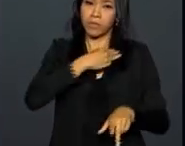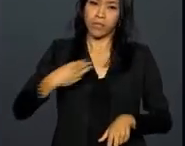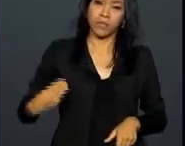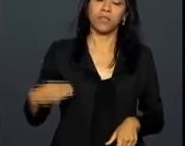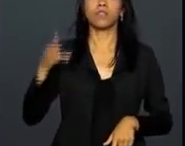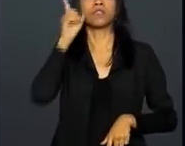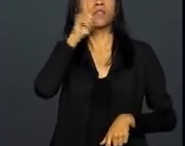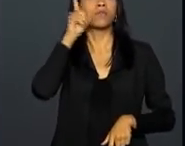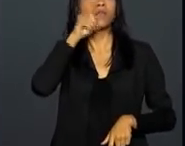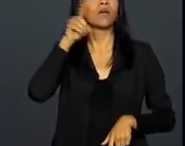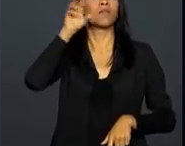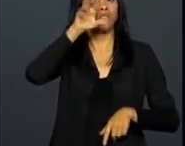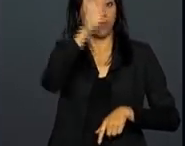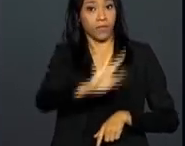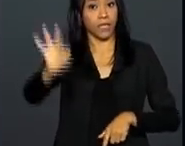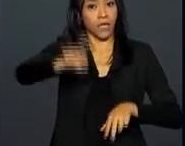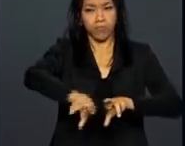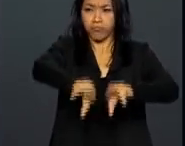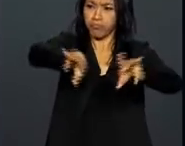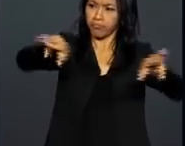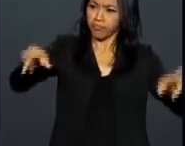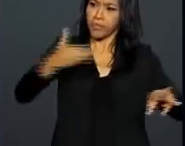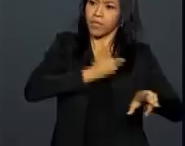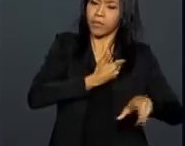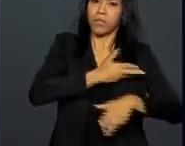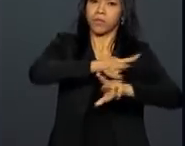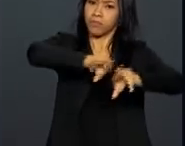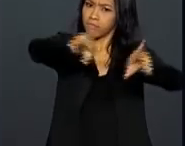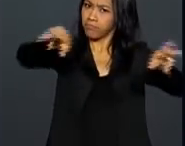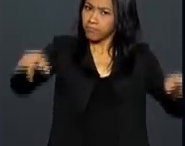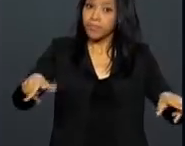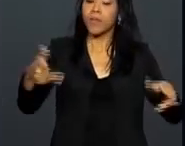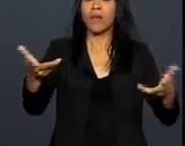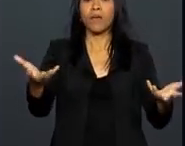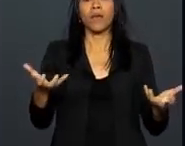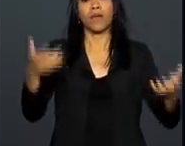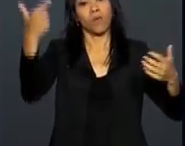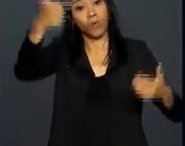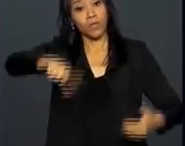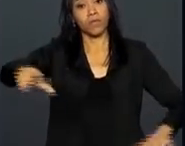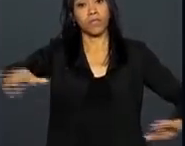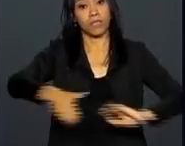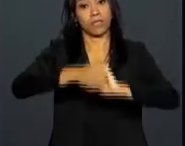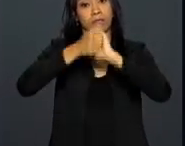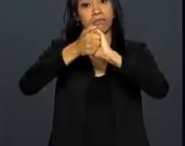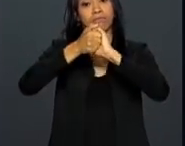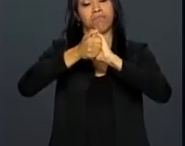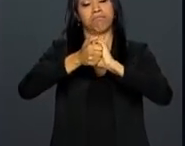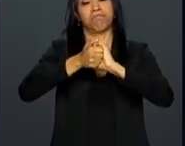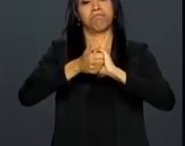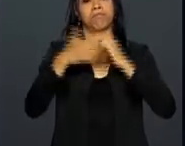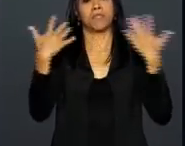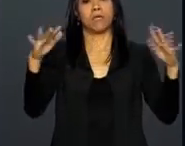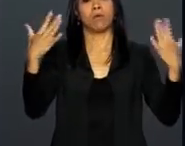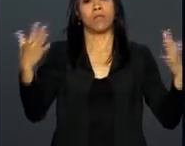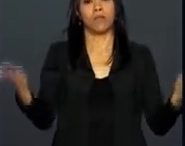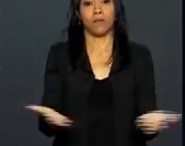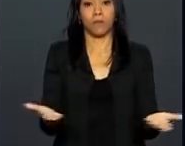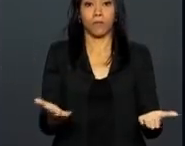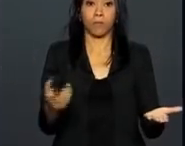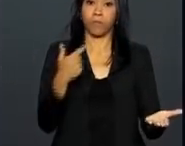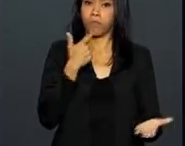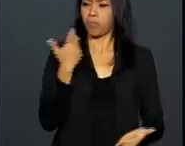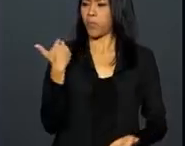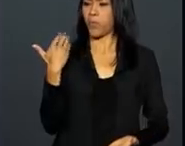amigos e colegas, eu quero mais uma vez saudar este momento. Há poucos instantes, o senhor comandante